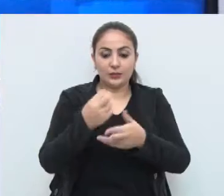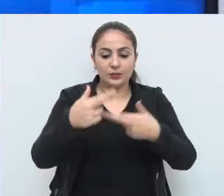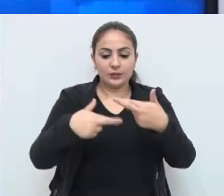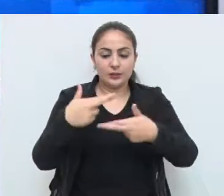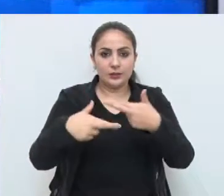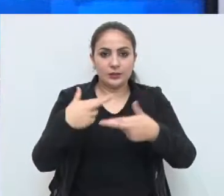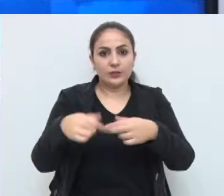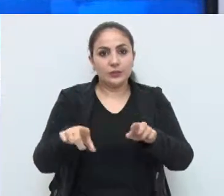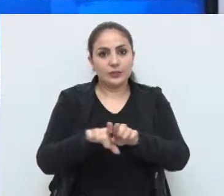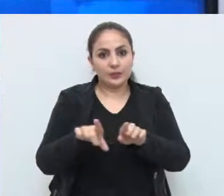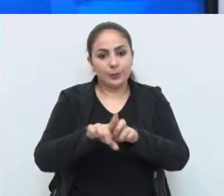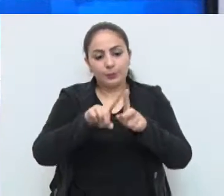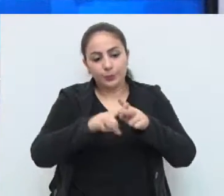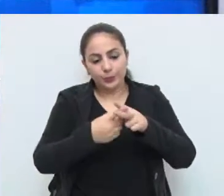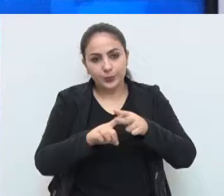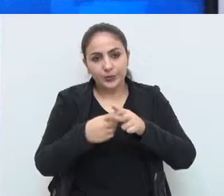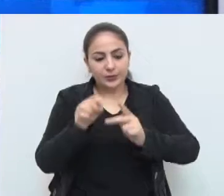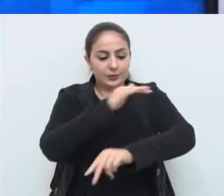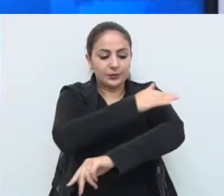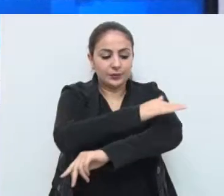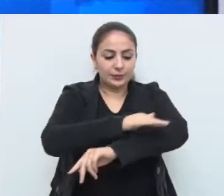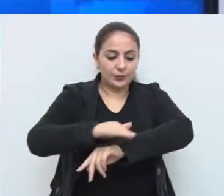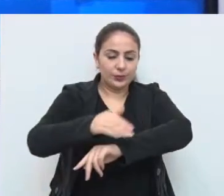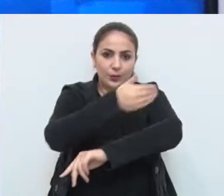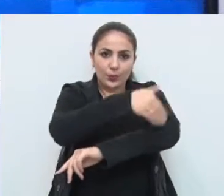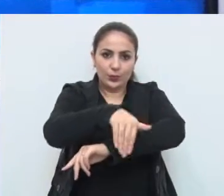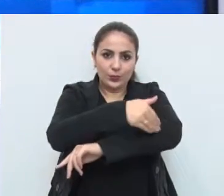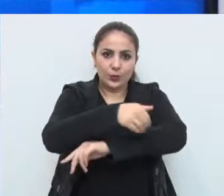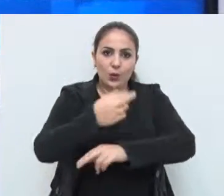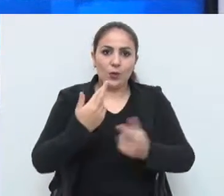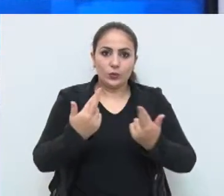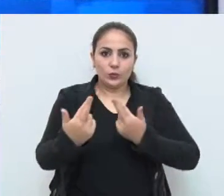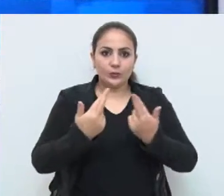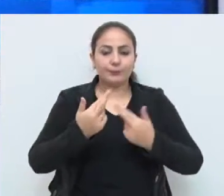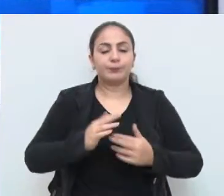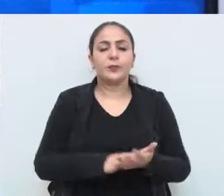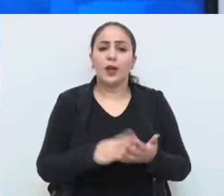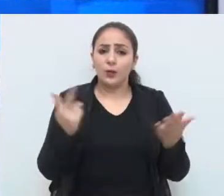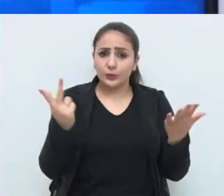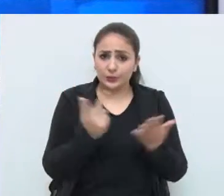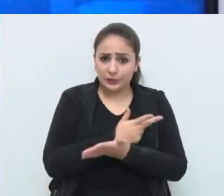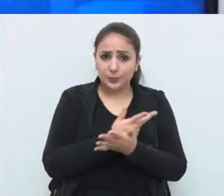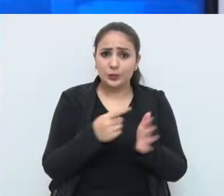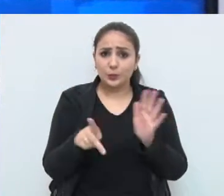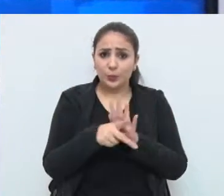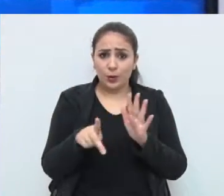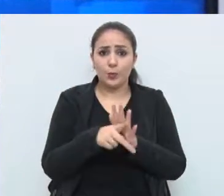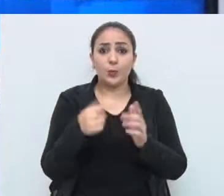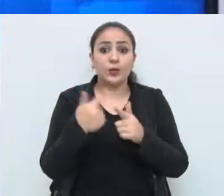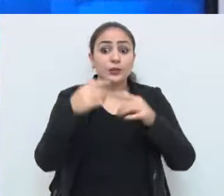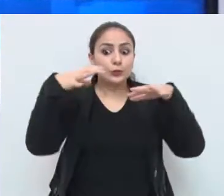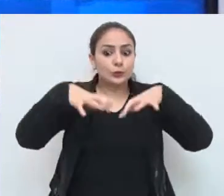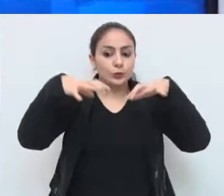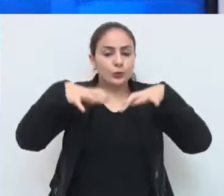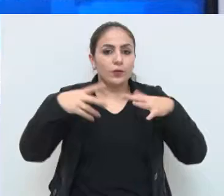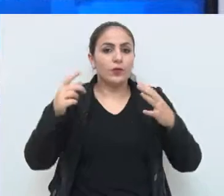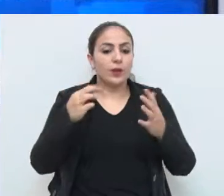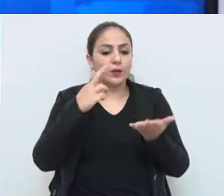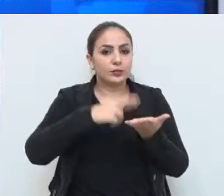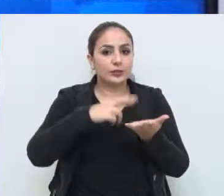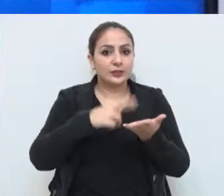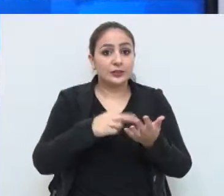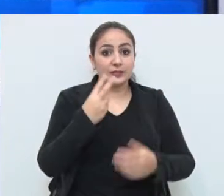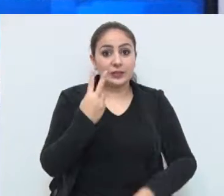rodovias. O estrago causado pela chuva dos últimos dias permanece. Foram registrados